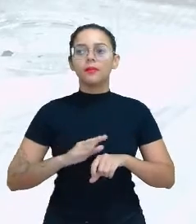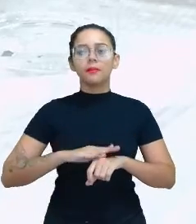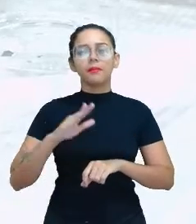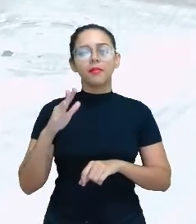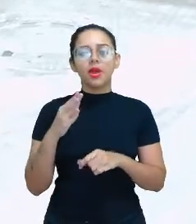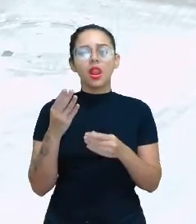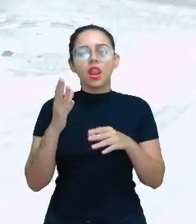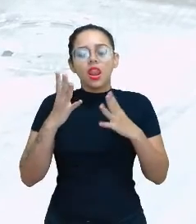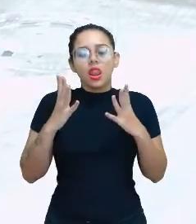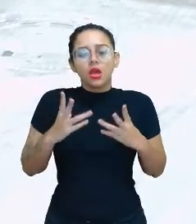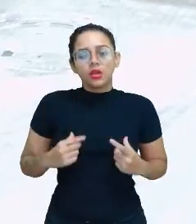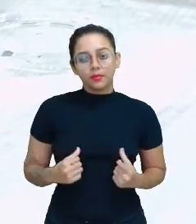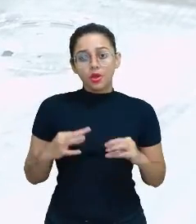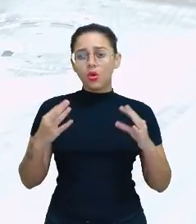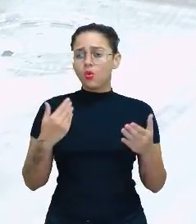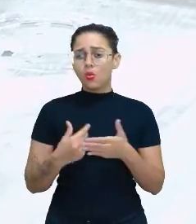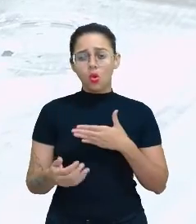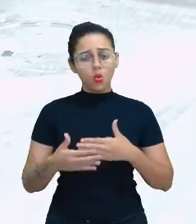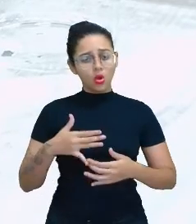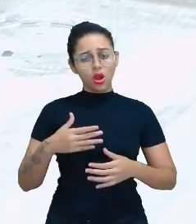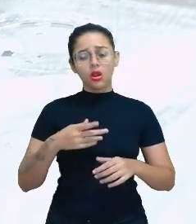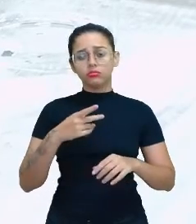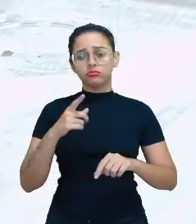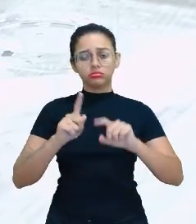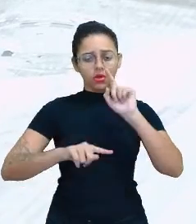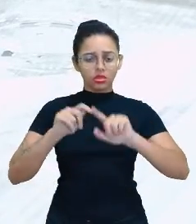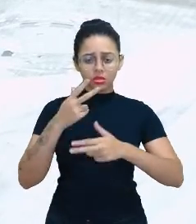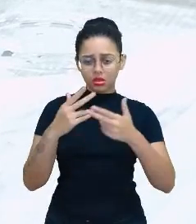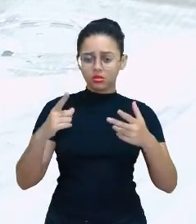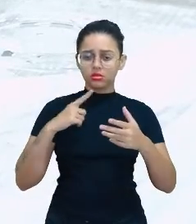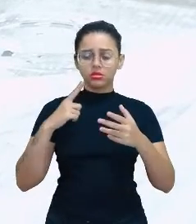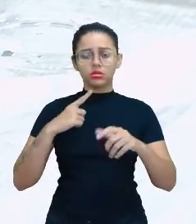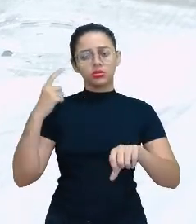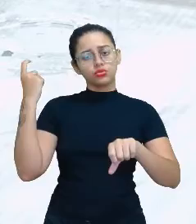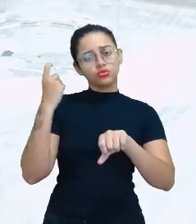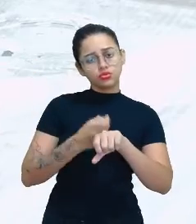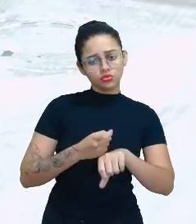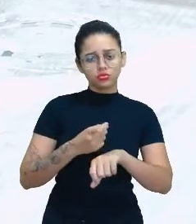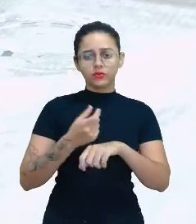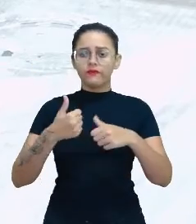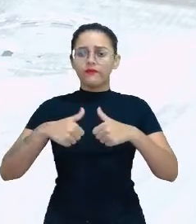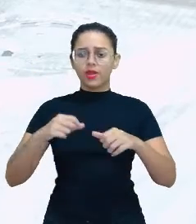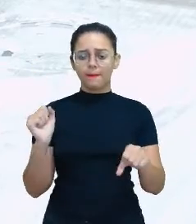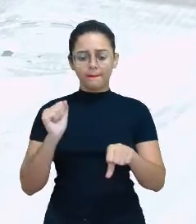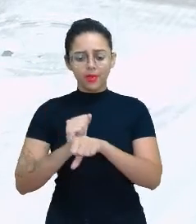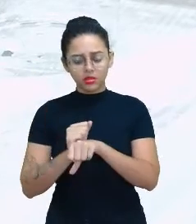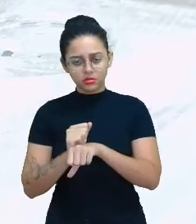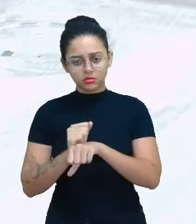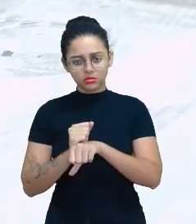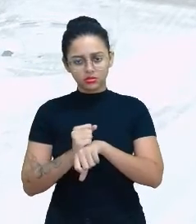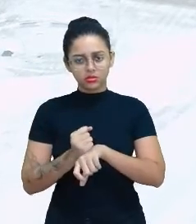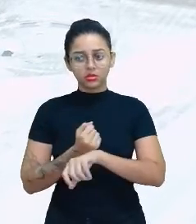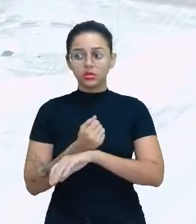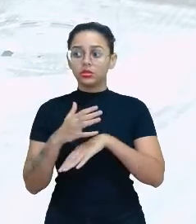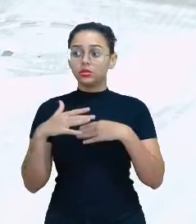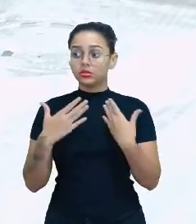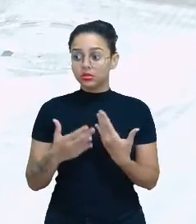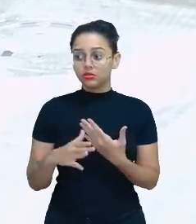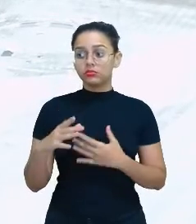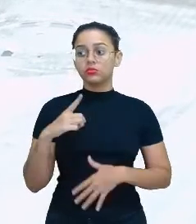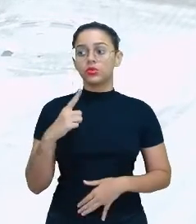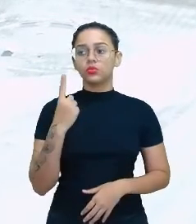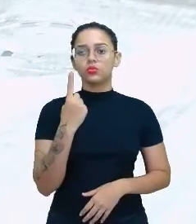purificada toda substância que tiver dentro dessa água que seja sólidas e ela fica presa nesse filtro então aqui ó